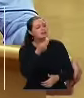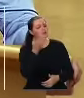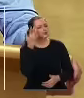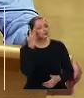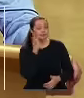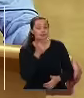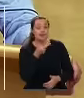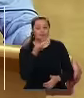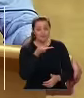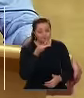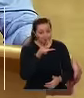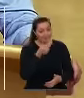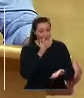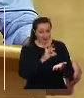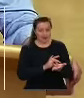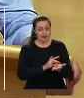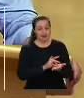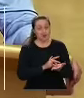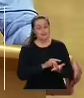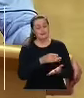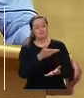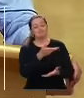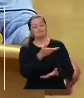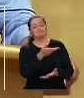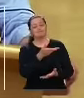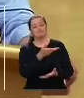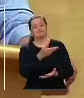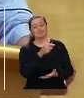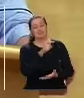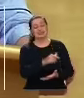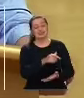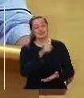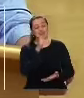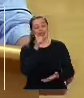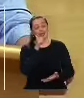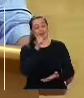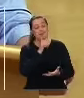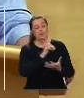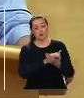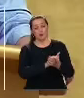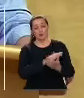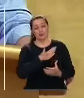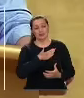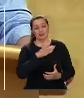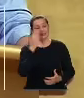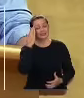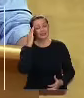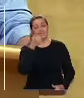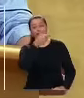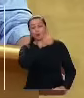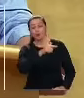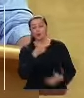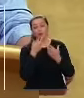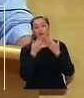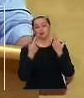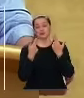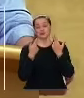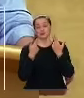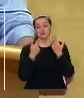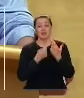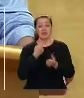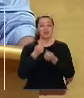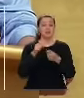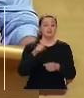falar realmente, e a pessoa amada entende outra. E de repente você